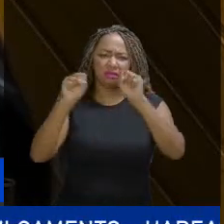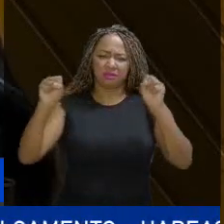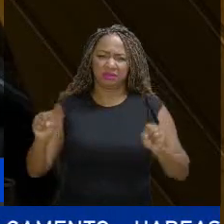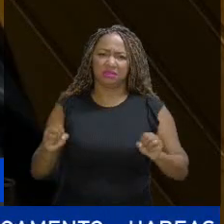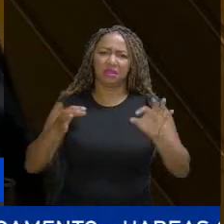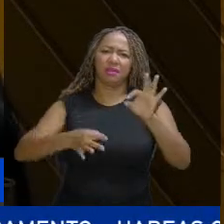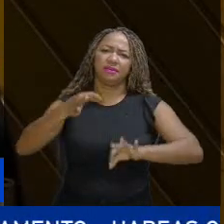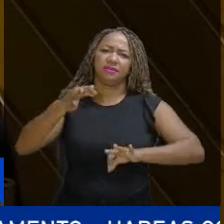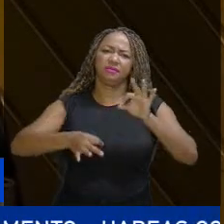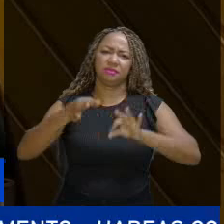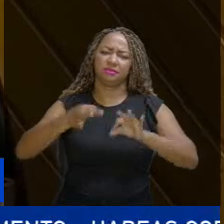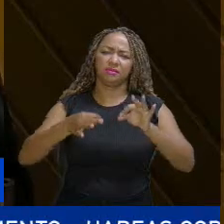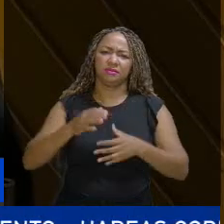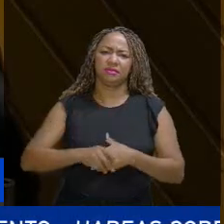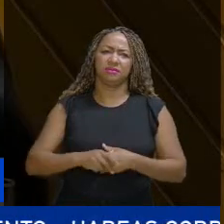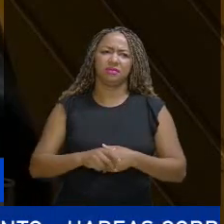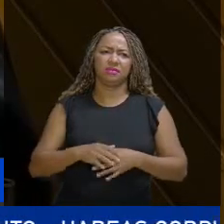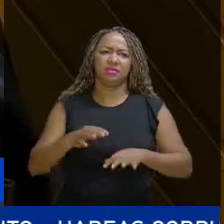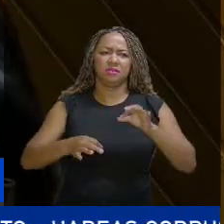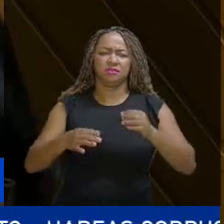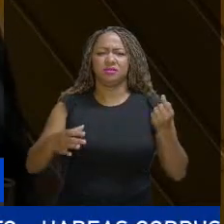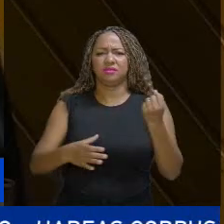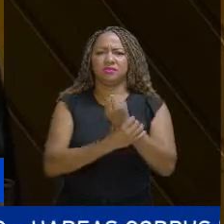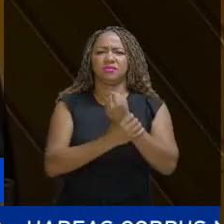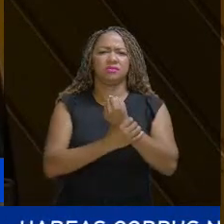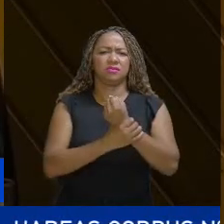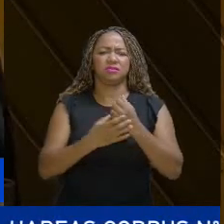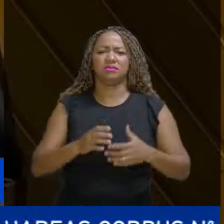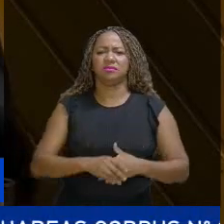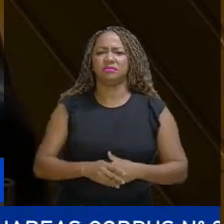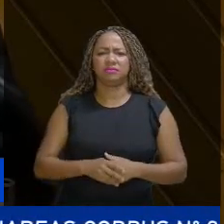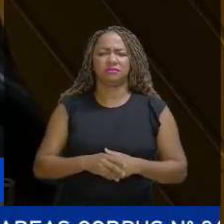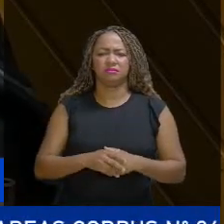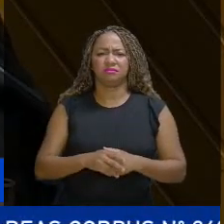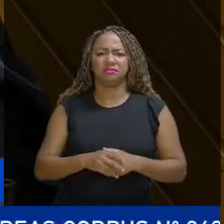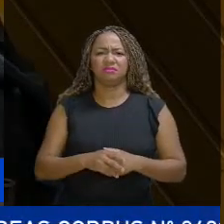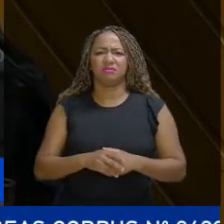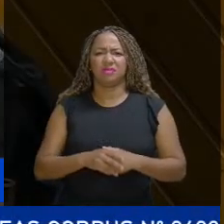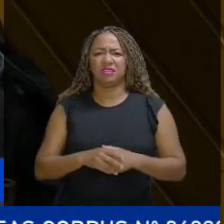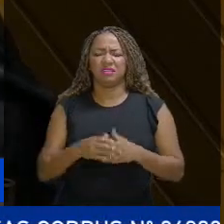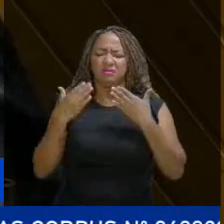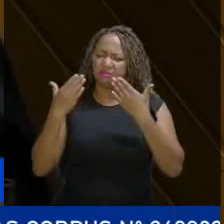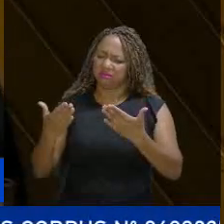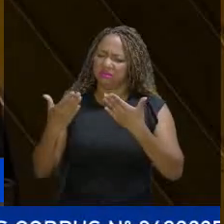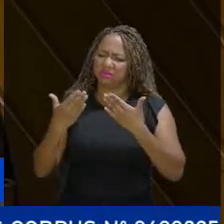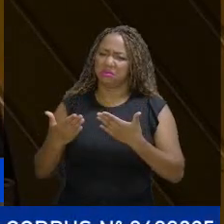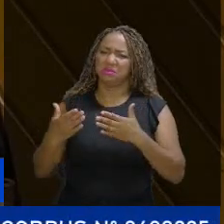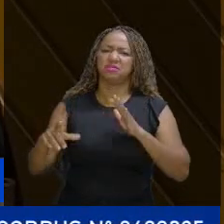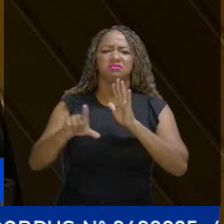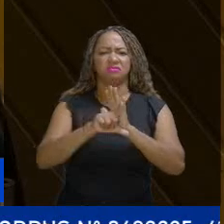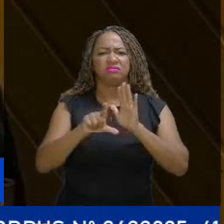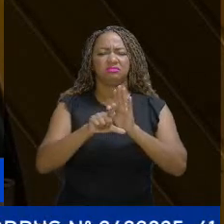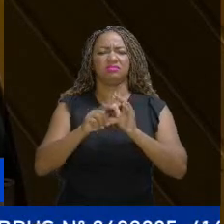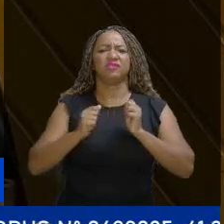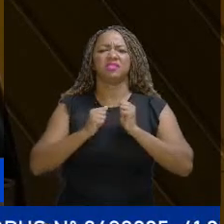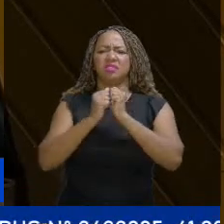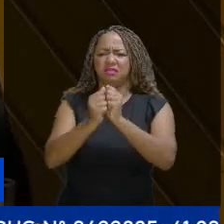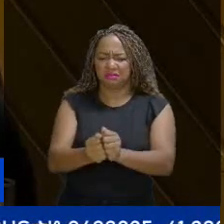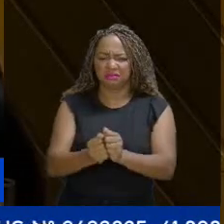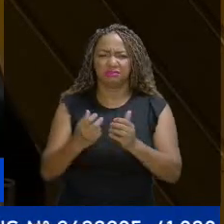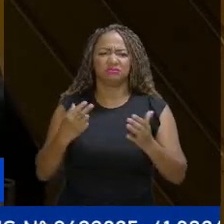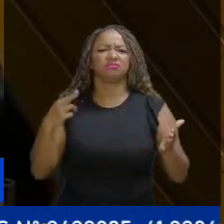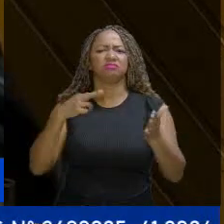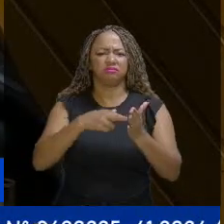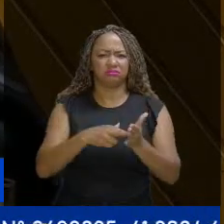sistema jurídico com o estabelecimento dos juízes das garantias e, o pior de tudo, estabelecendo uma suspeição legal. Eu acompanho o